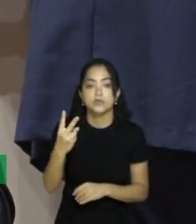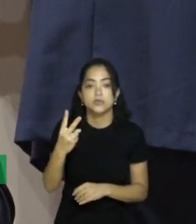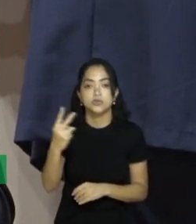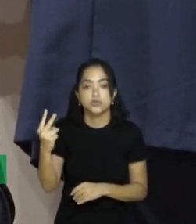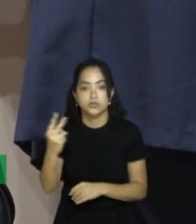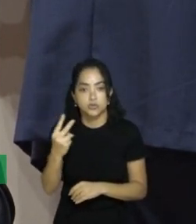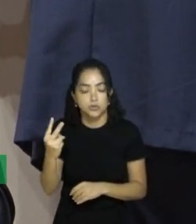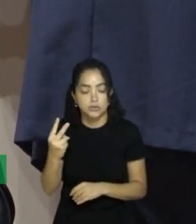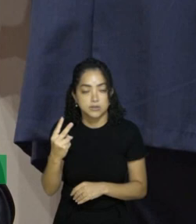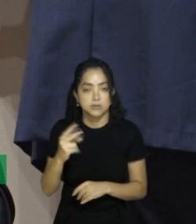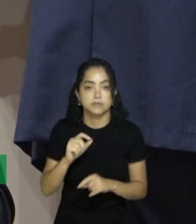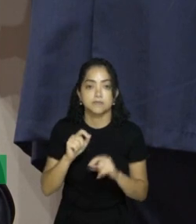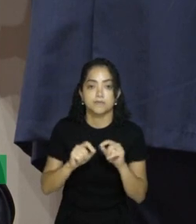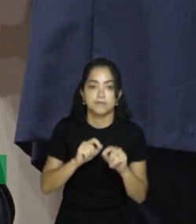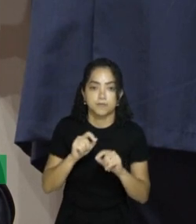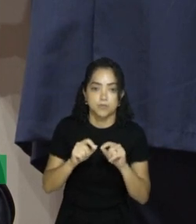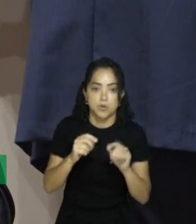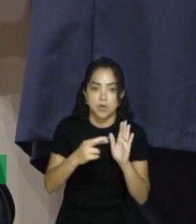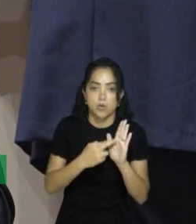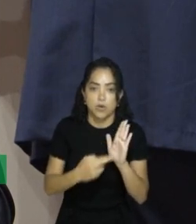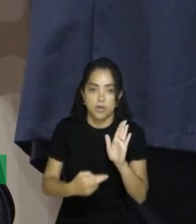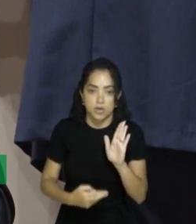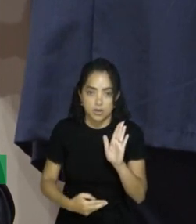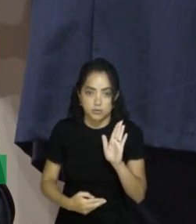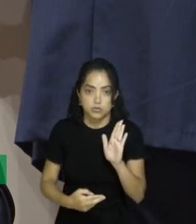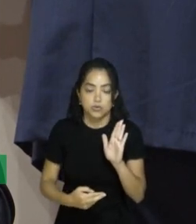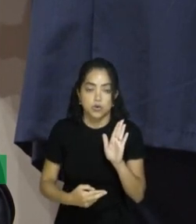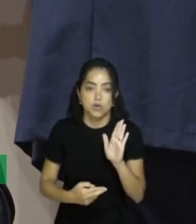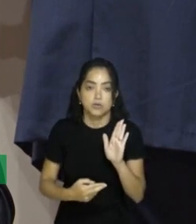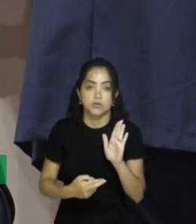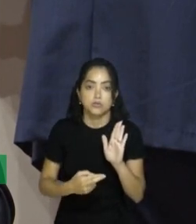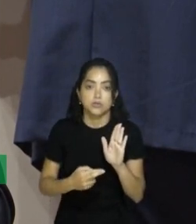que dispõe sobre o relatório de vitimização